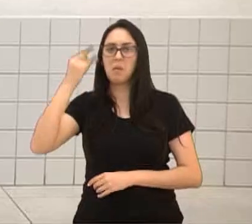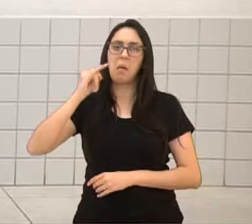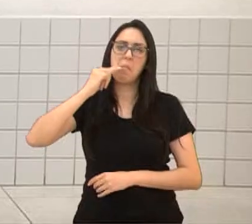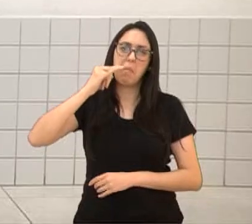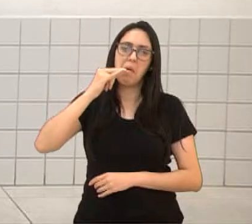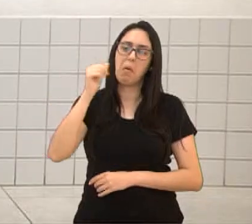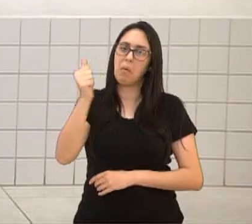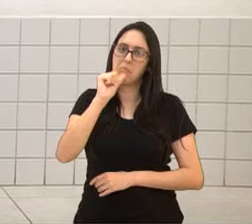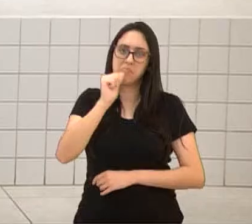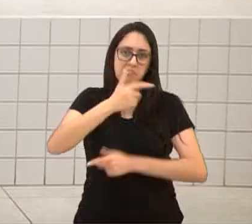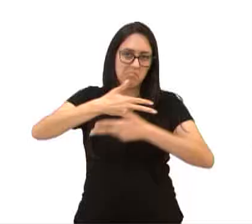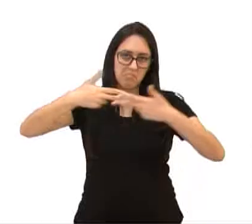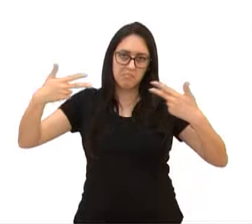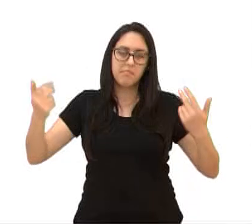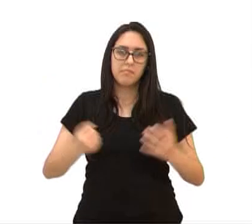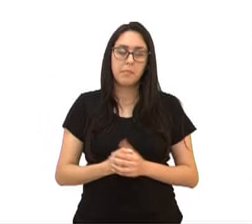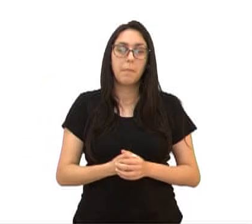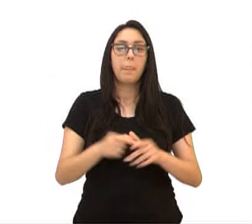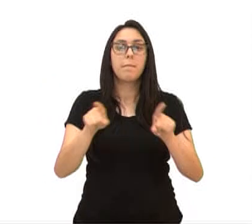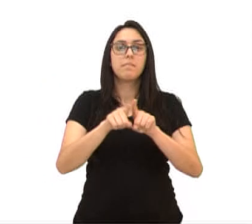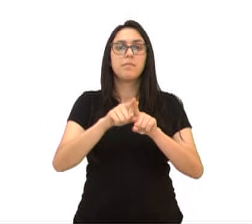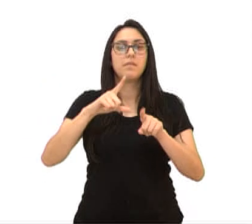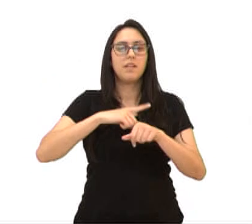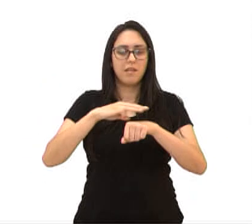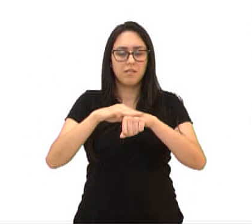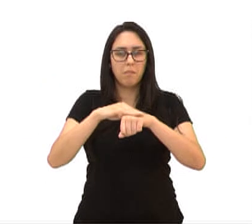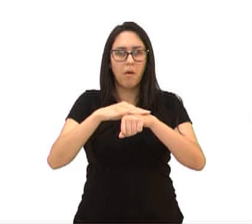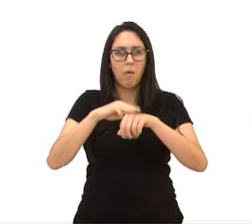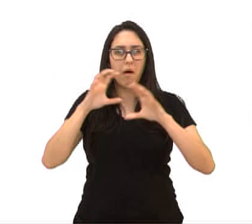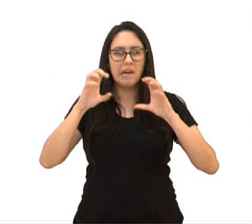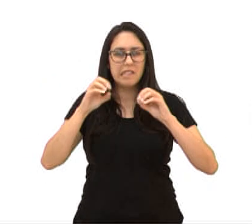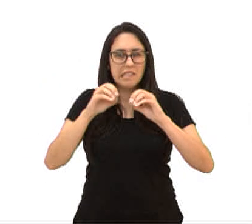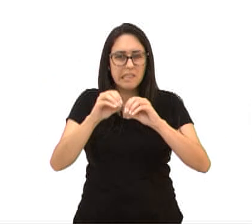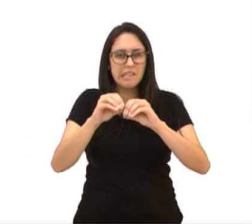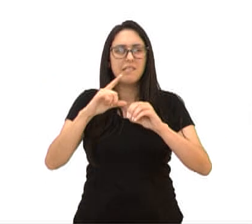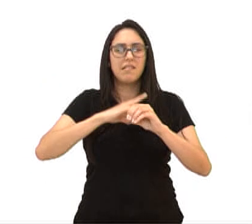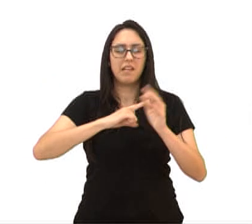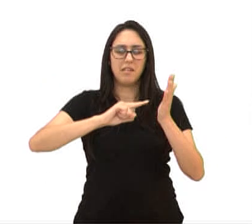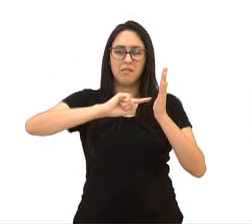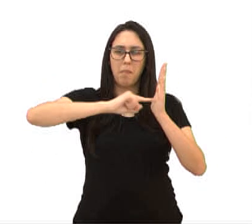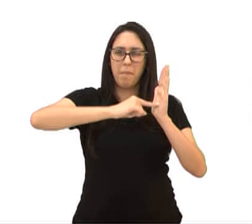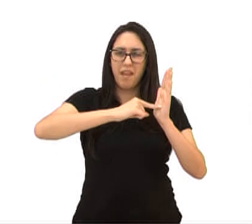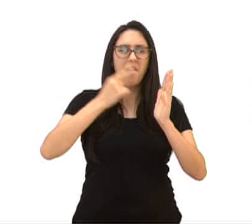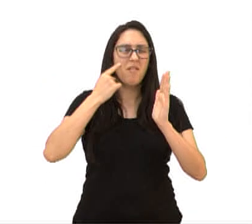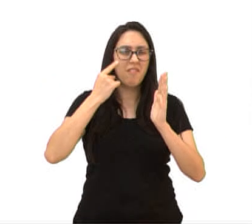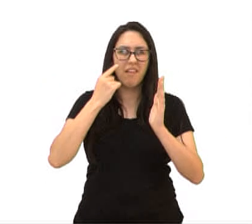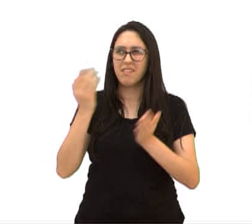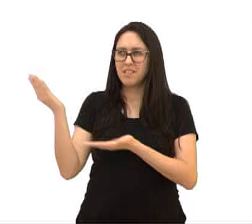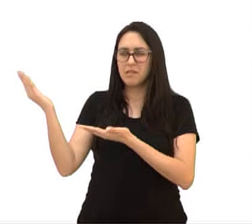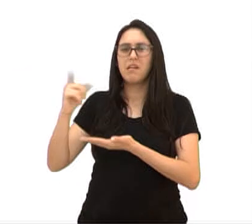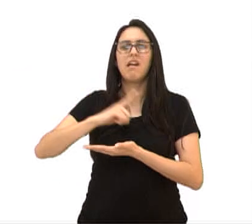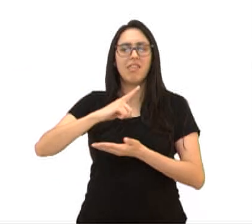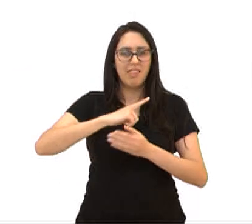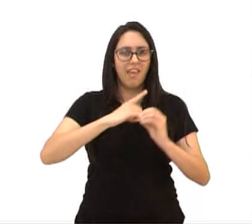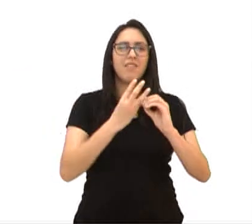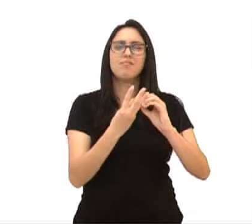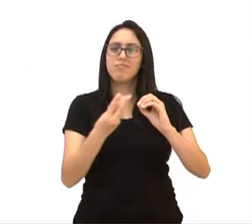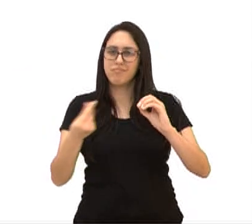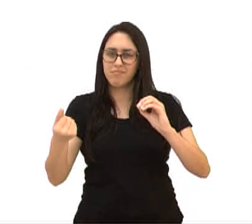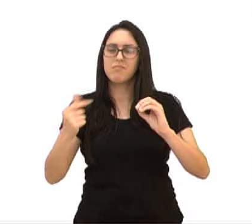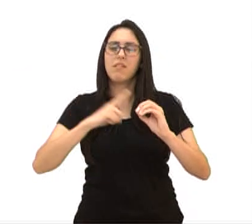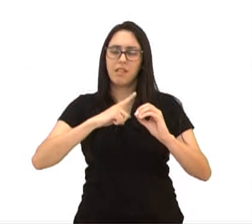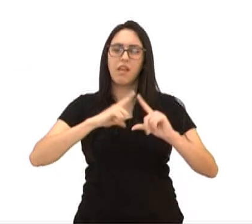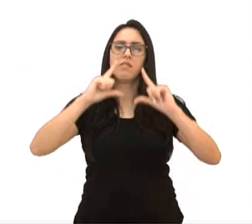E também aqui nós temos o processo de ferrugem, né? Nós temos pregos ali, todos oxidados, né? Sofreram uma